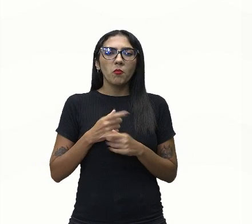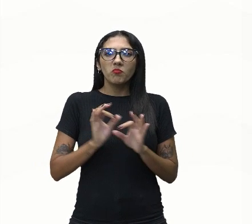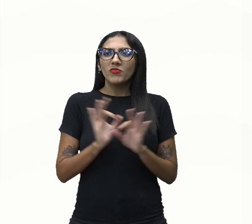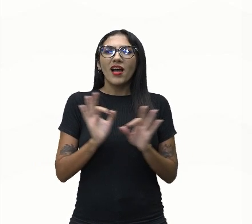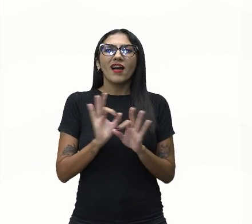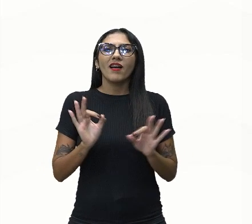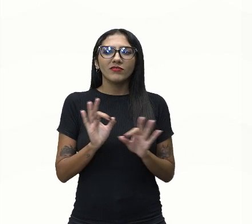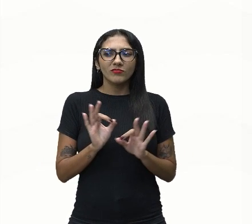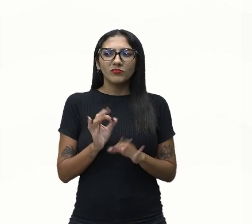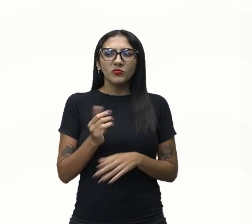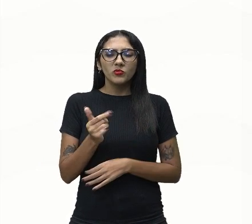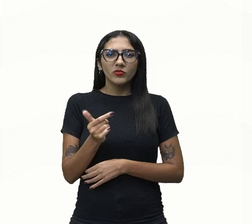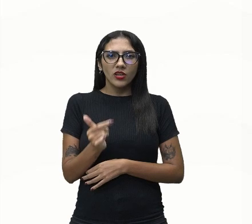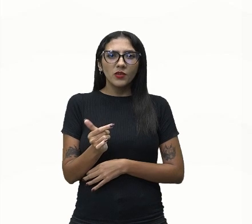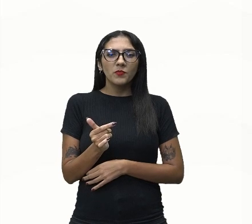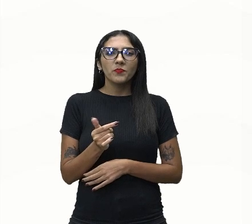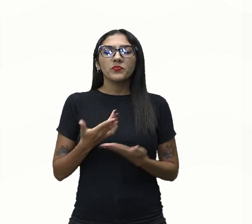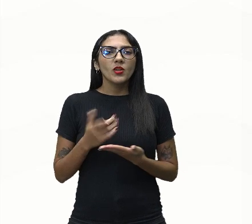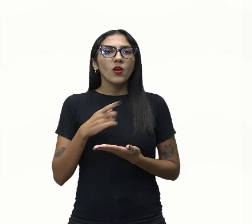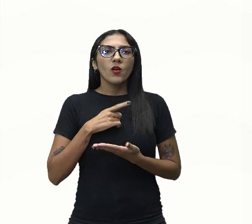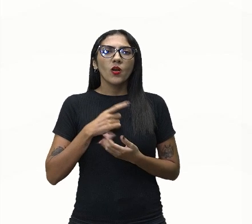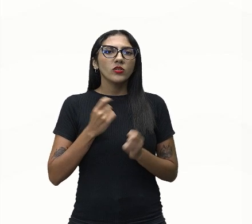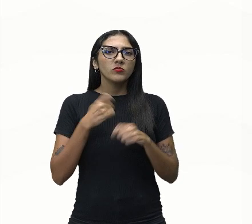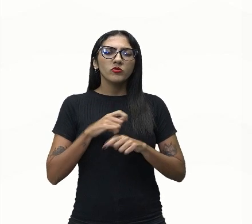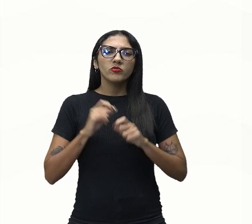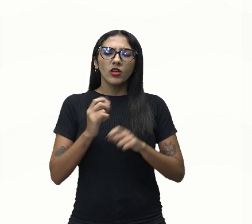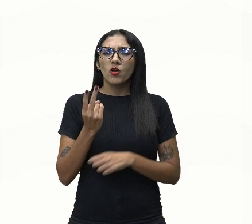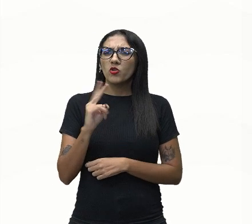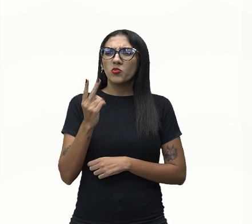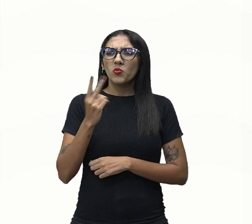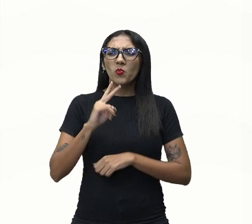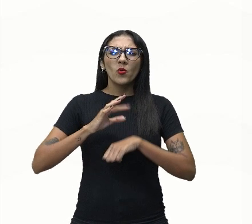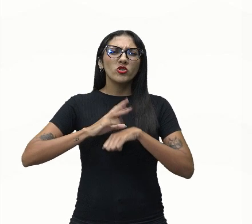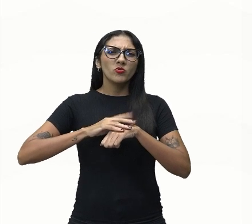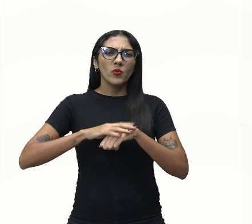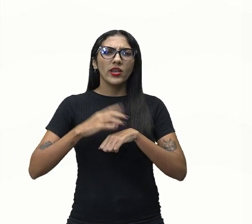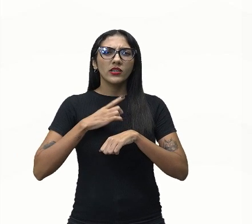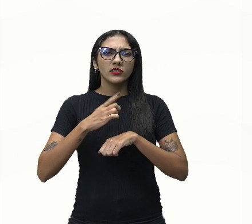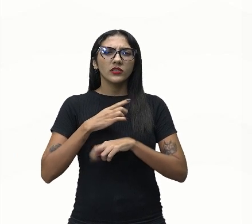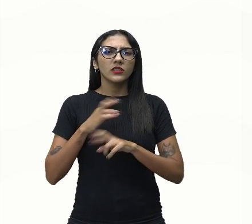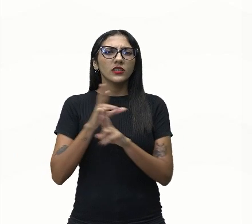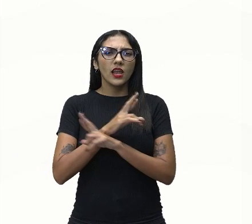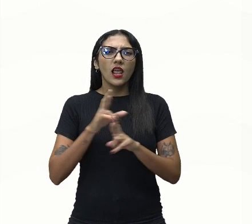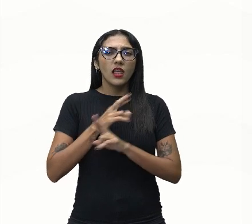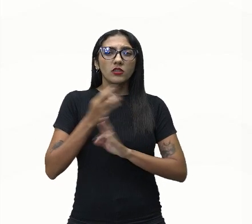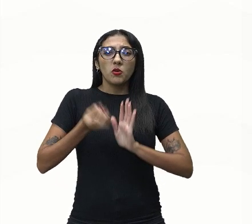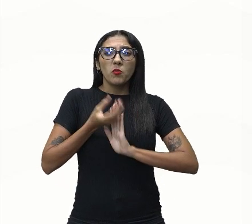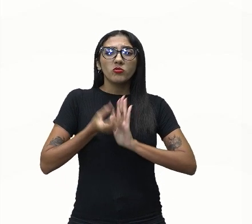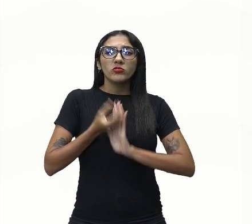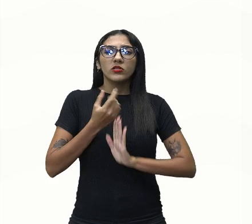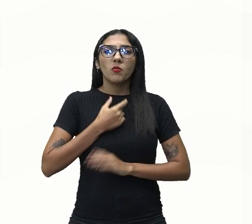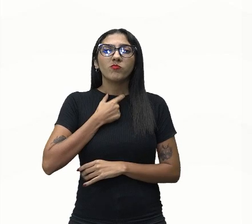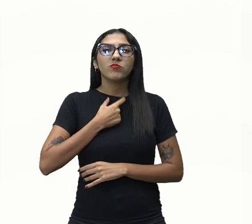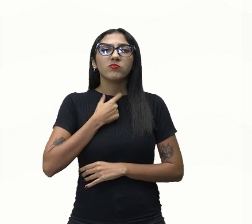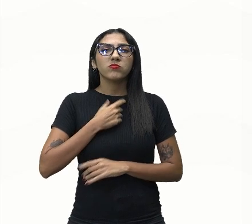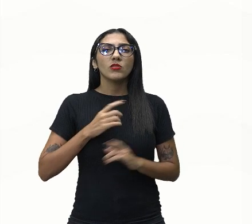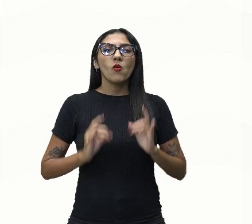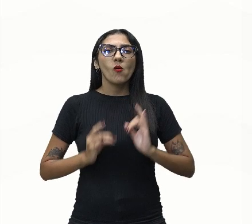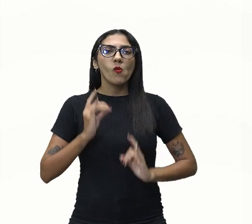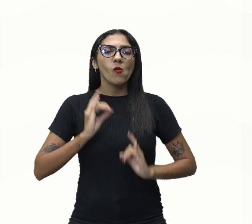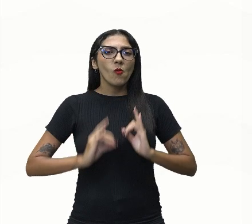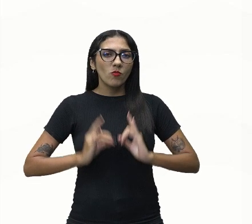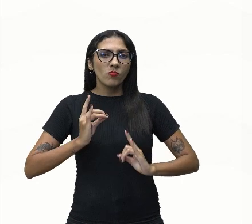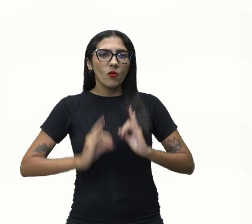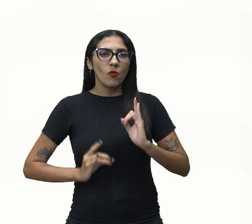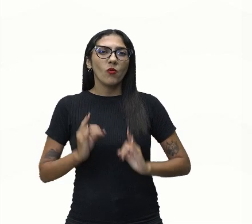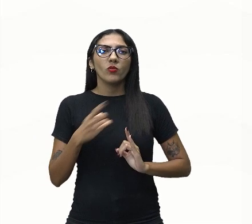bom? Então, a gente observa aí duas doenças que estão relacionadas com a produção dos hormônios que fazem